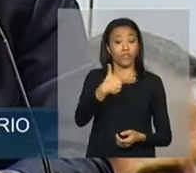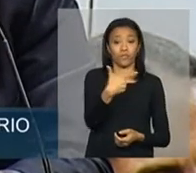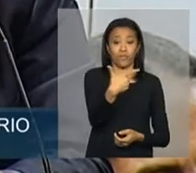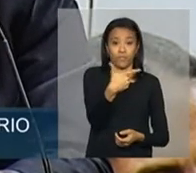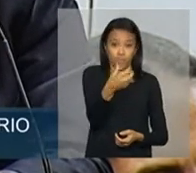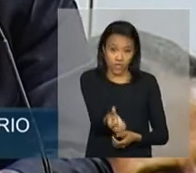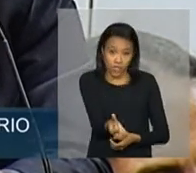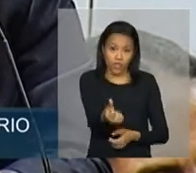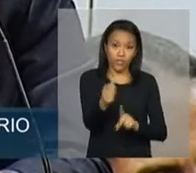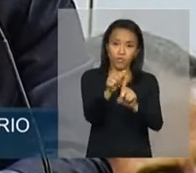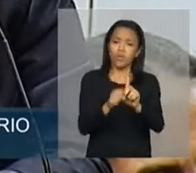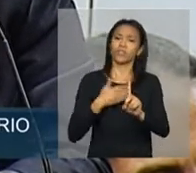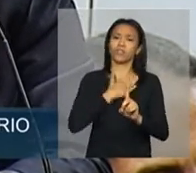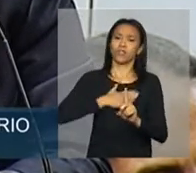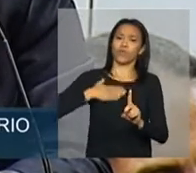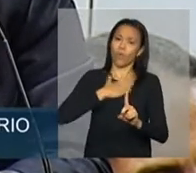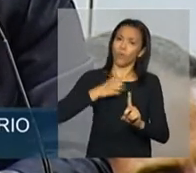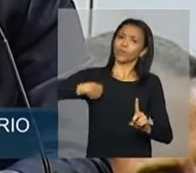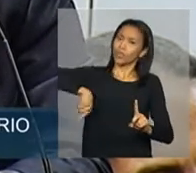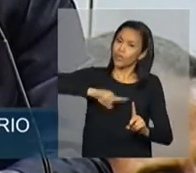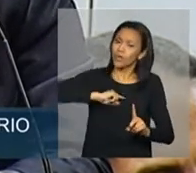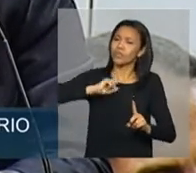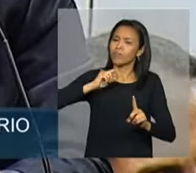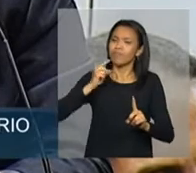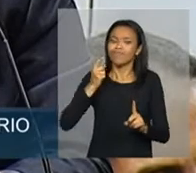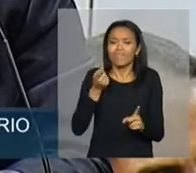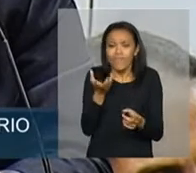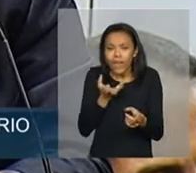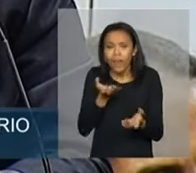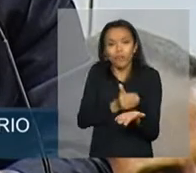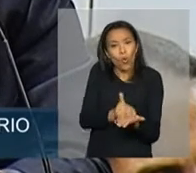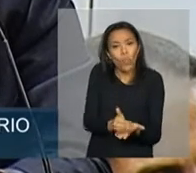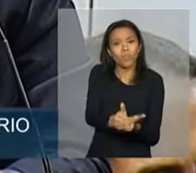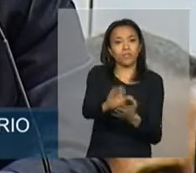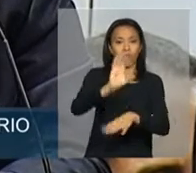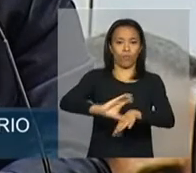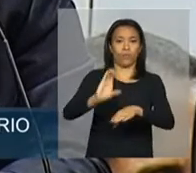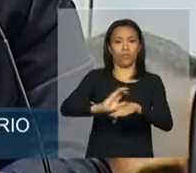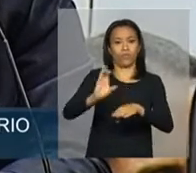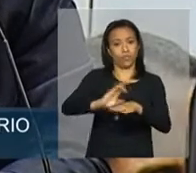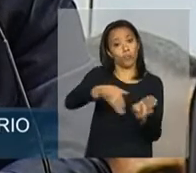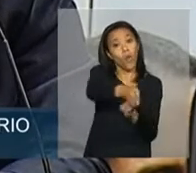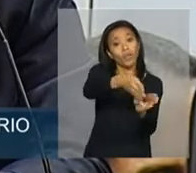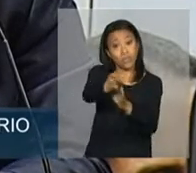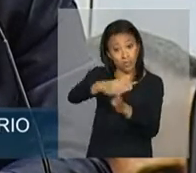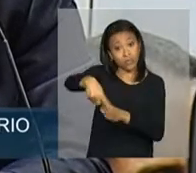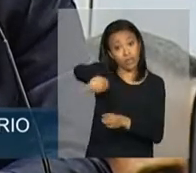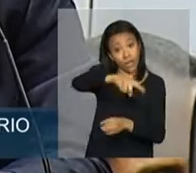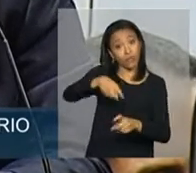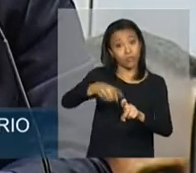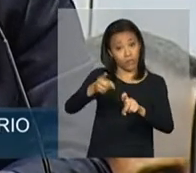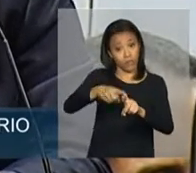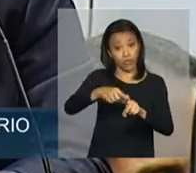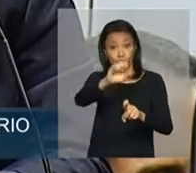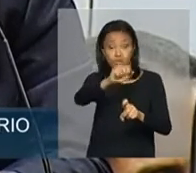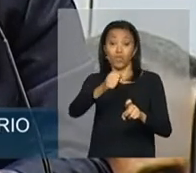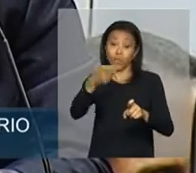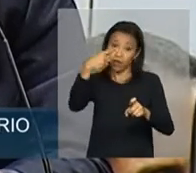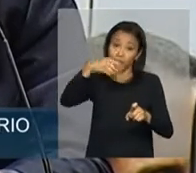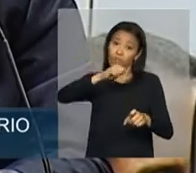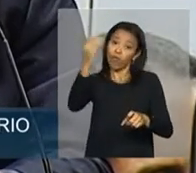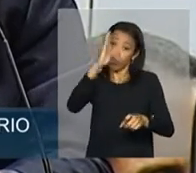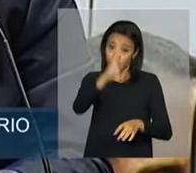é que nós pretendemos iniciar esse curso de acolhimento no território brasileiro próximo